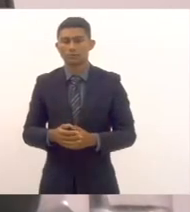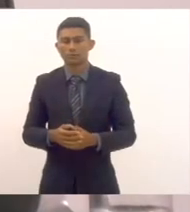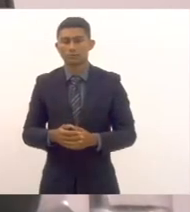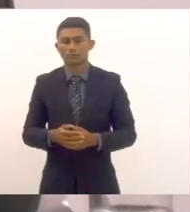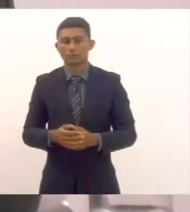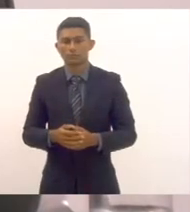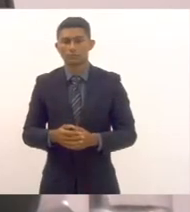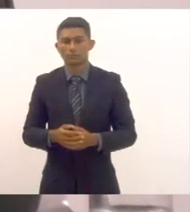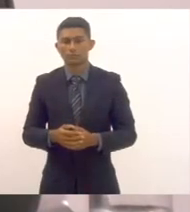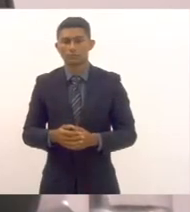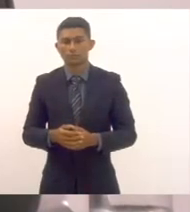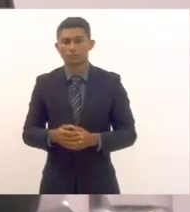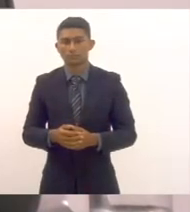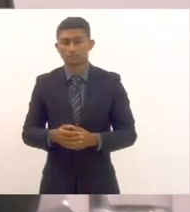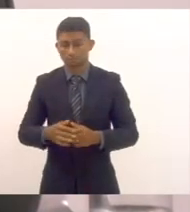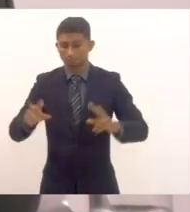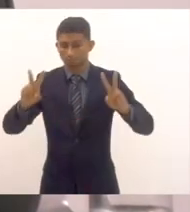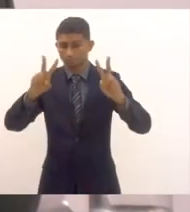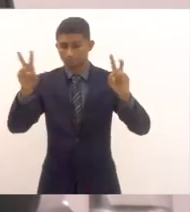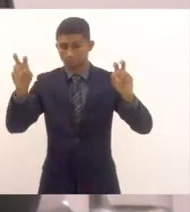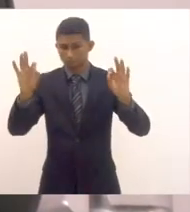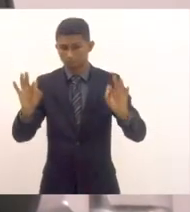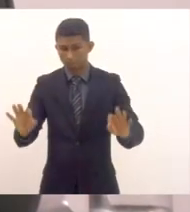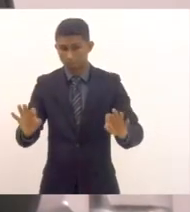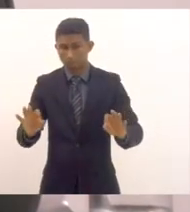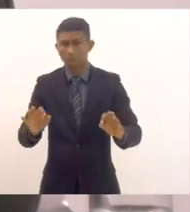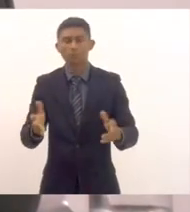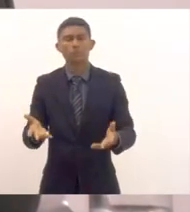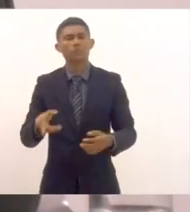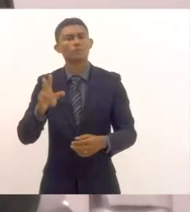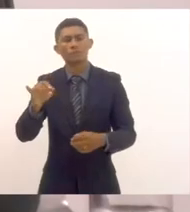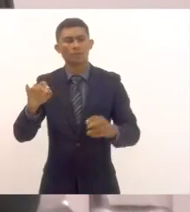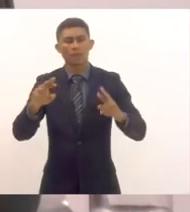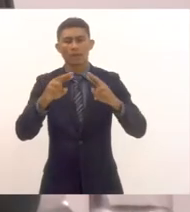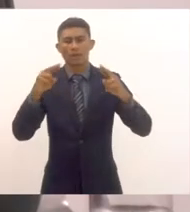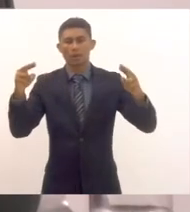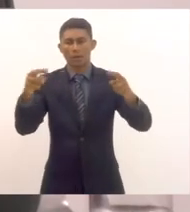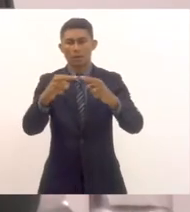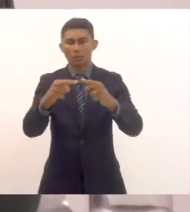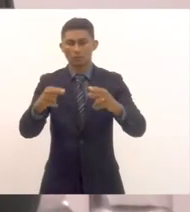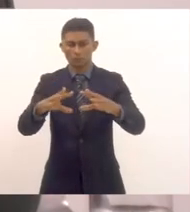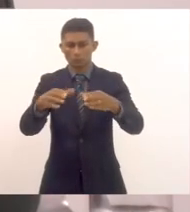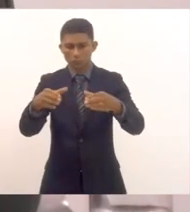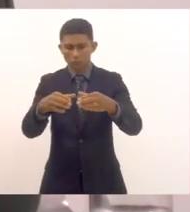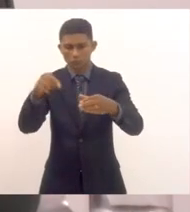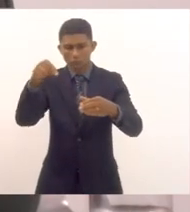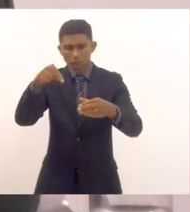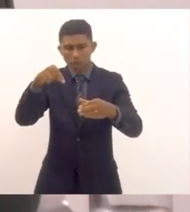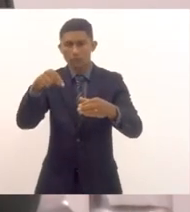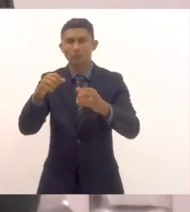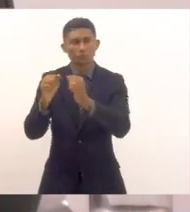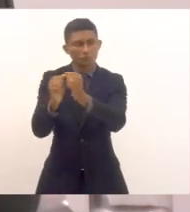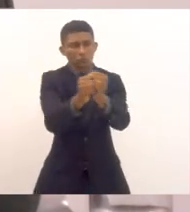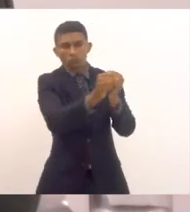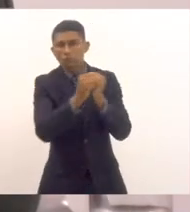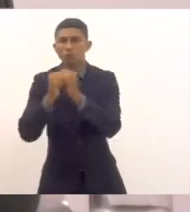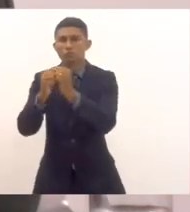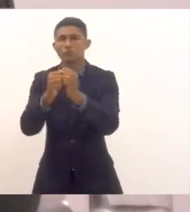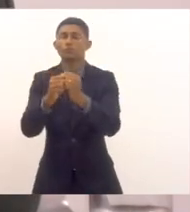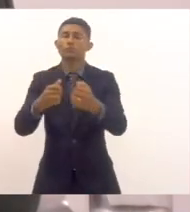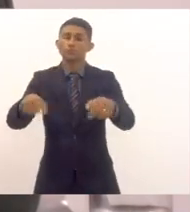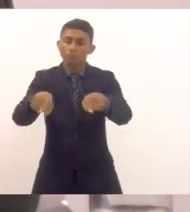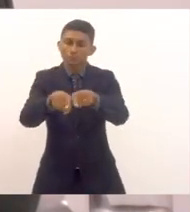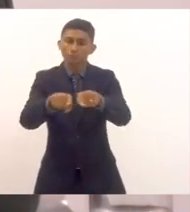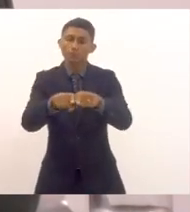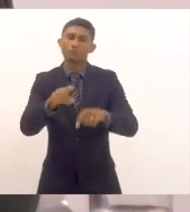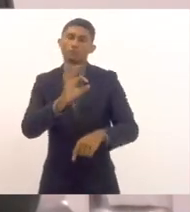uma noite o título específico se essa reunião da força-tarefa conjunta a polícia militar também